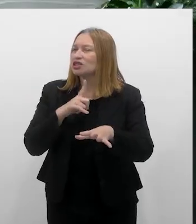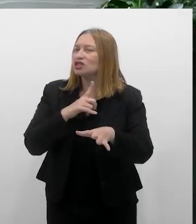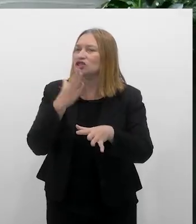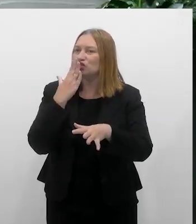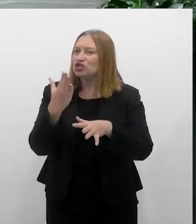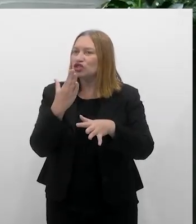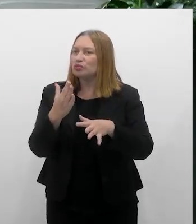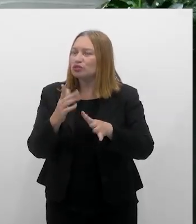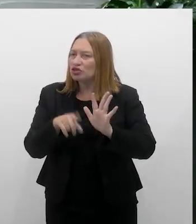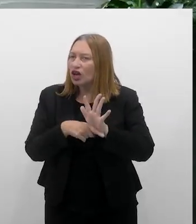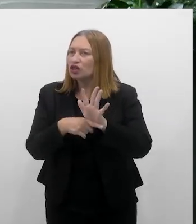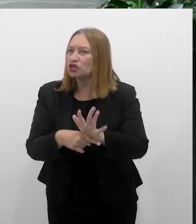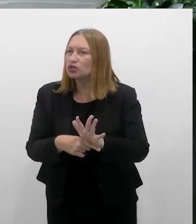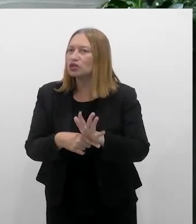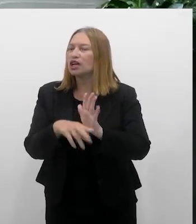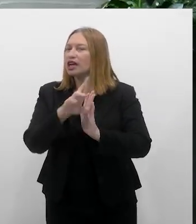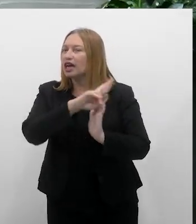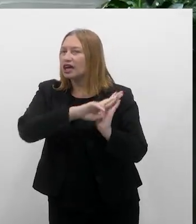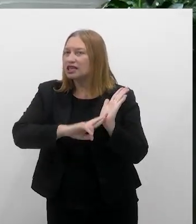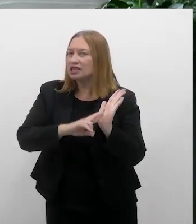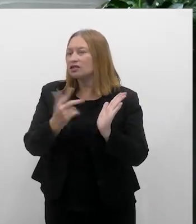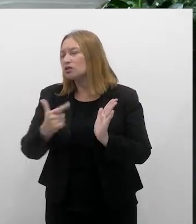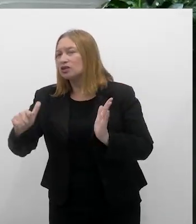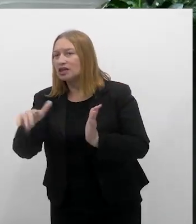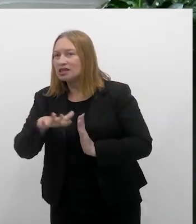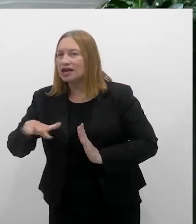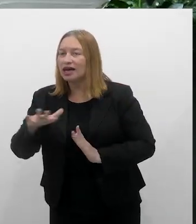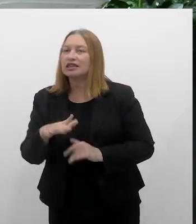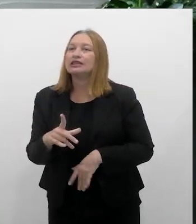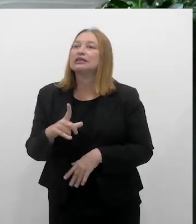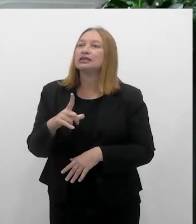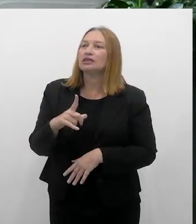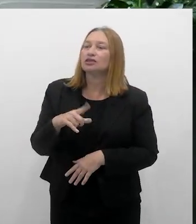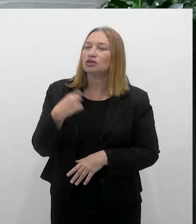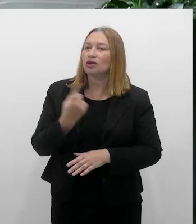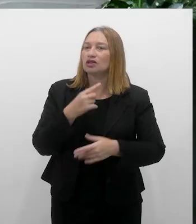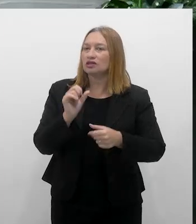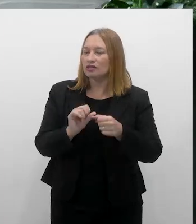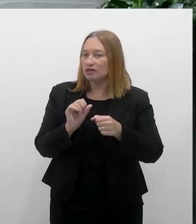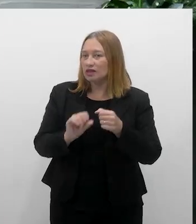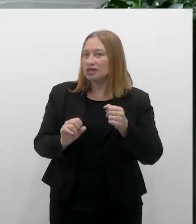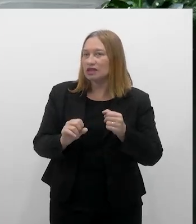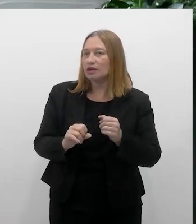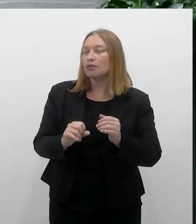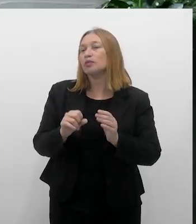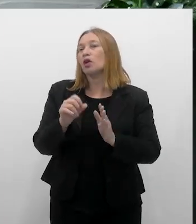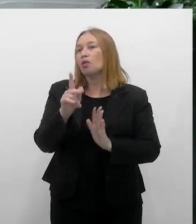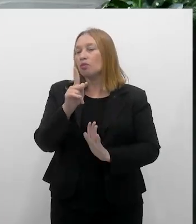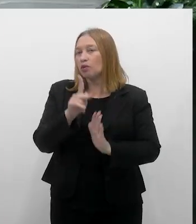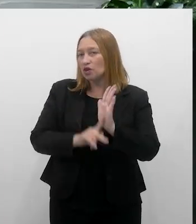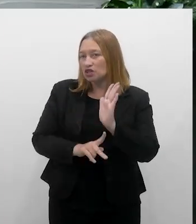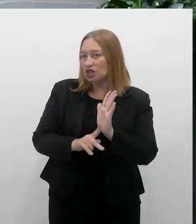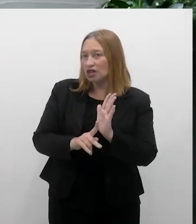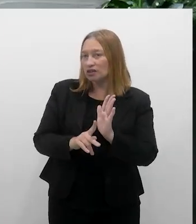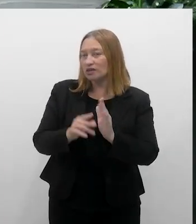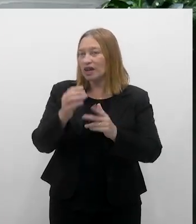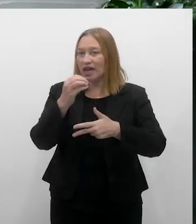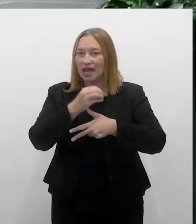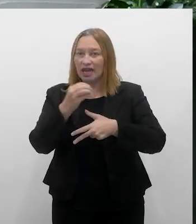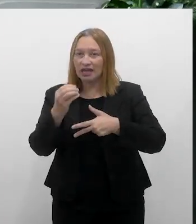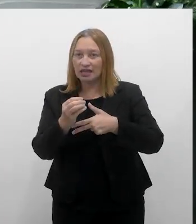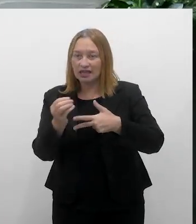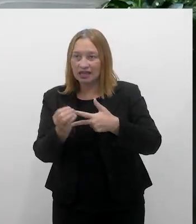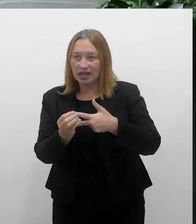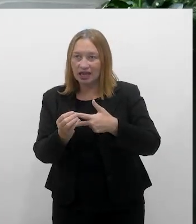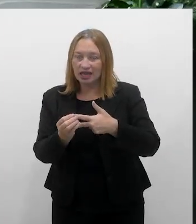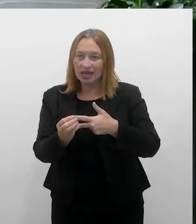têm algum tipo de reforço que eu já soube, né? Em redação, em algumas áreas. Nós fizemos o projeto Enem RJ. Aliás,